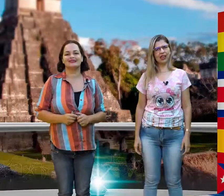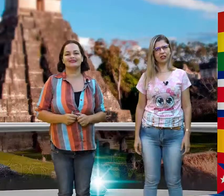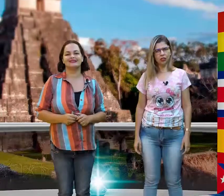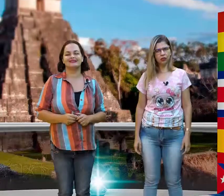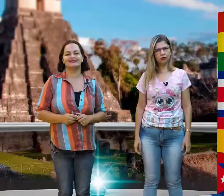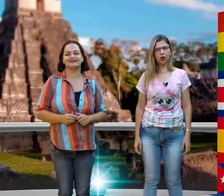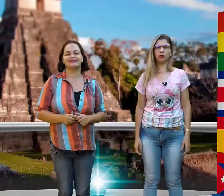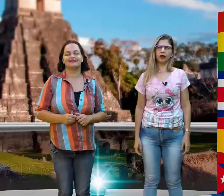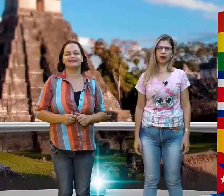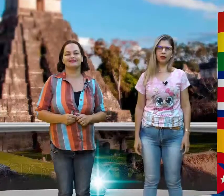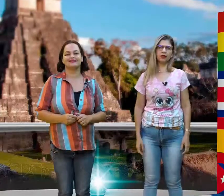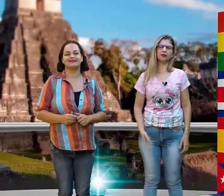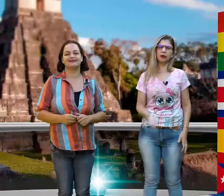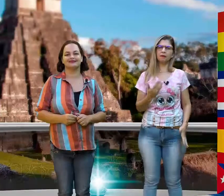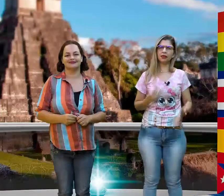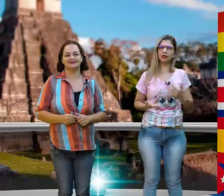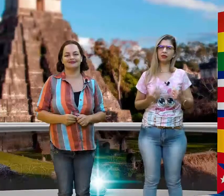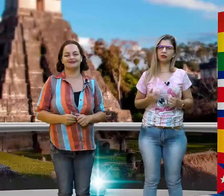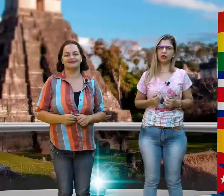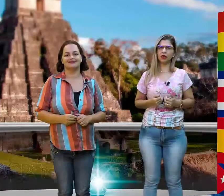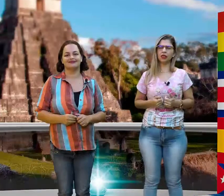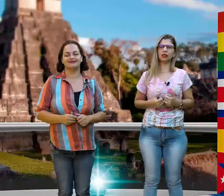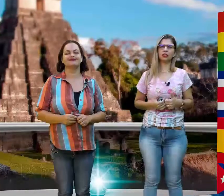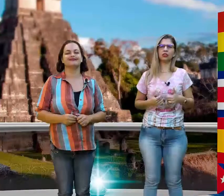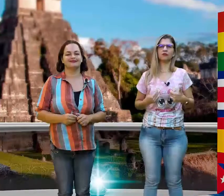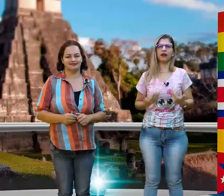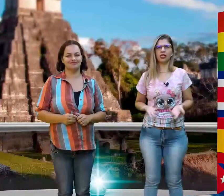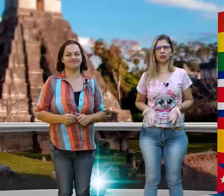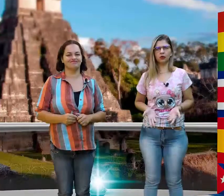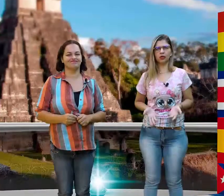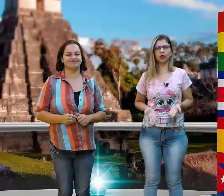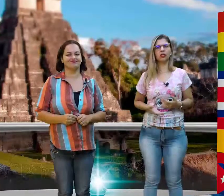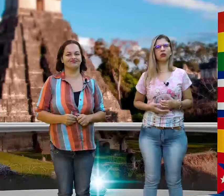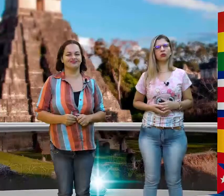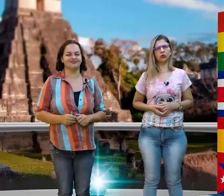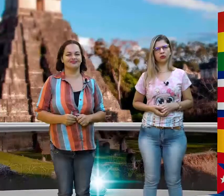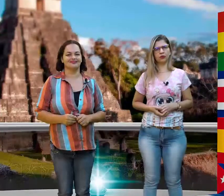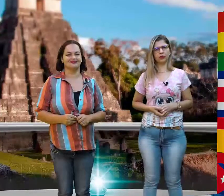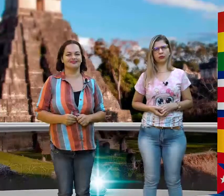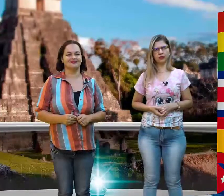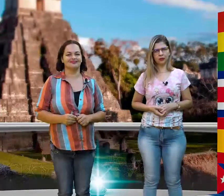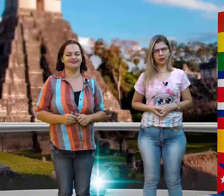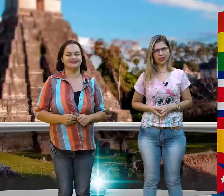hoje. Certinho? Qualquer coisa, manda dúvida aqui que a gente vai responder